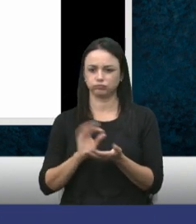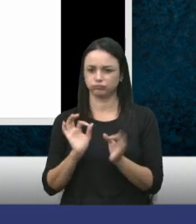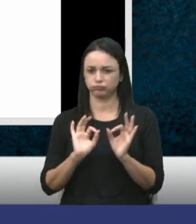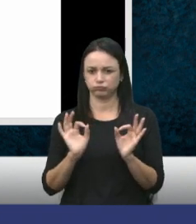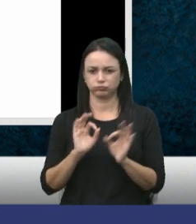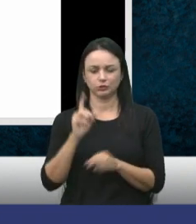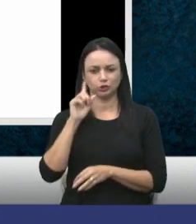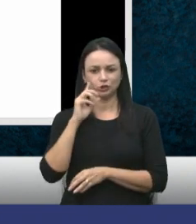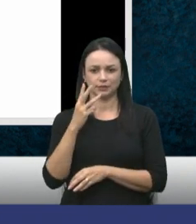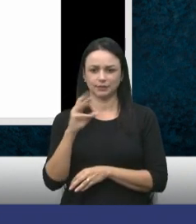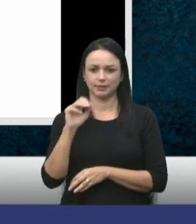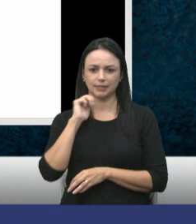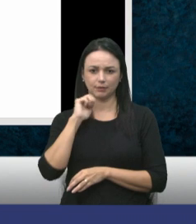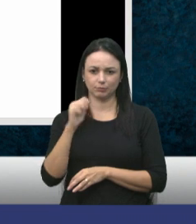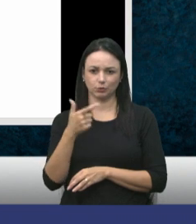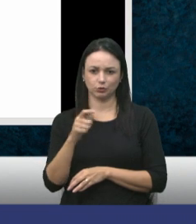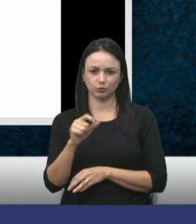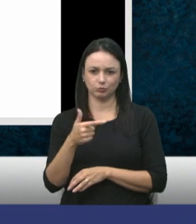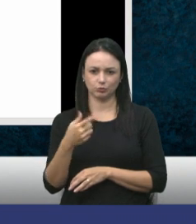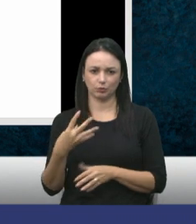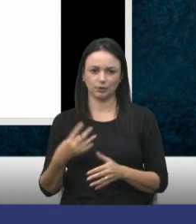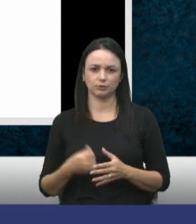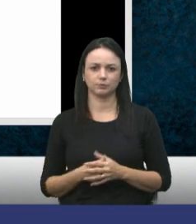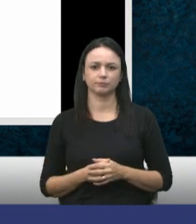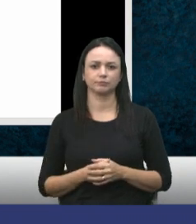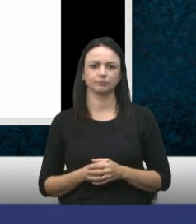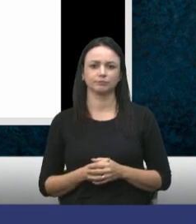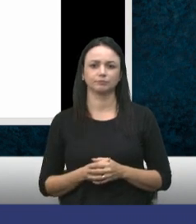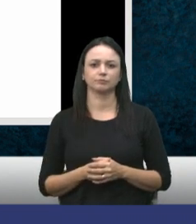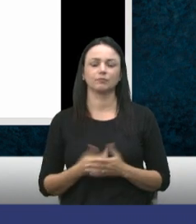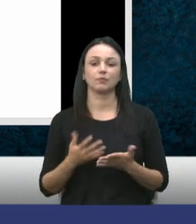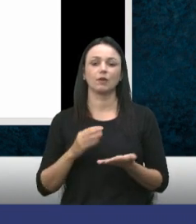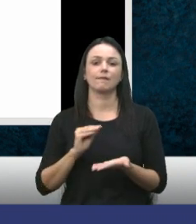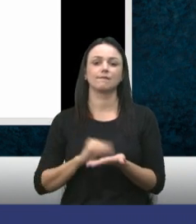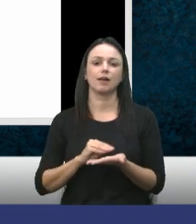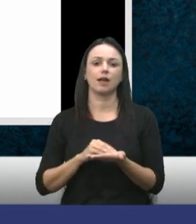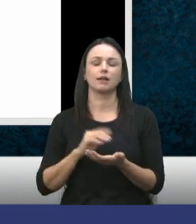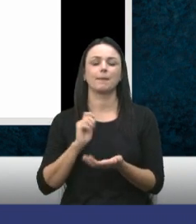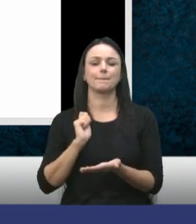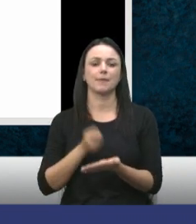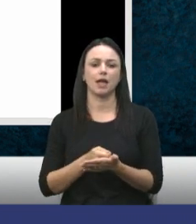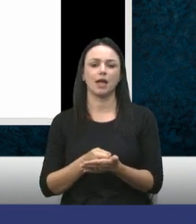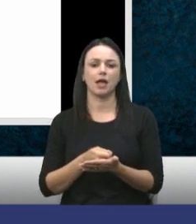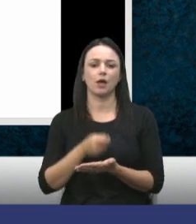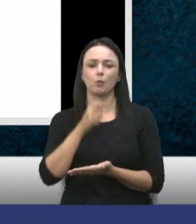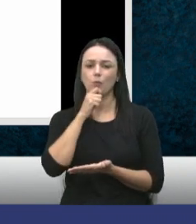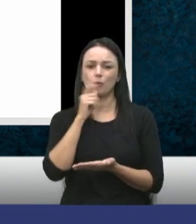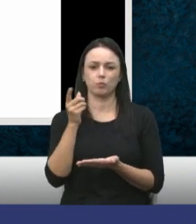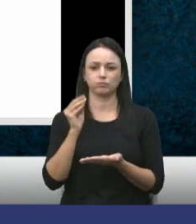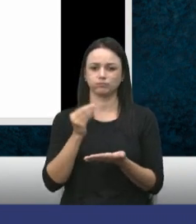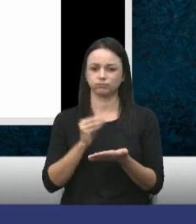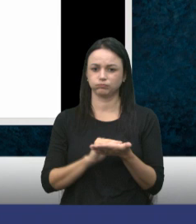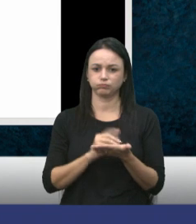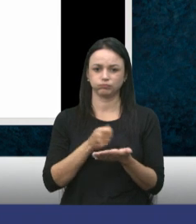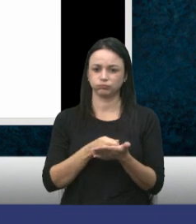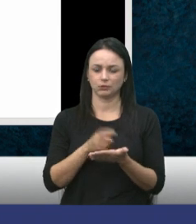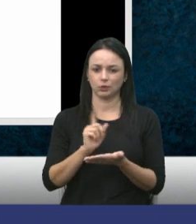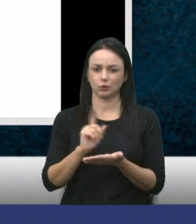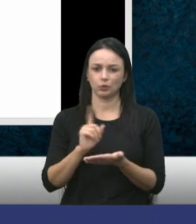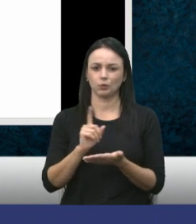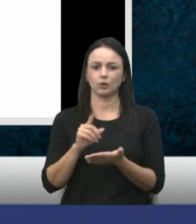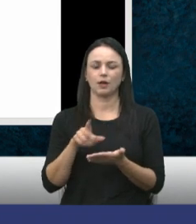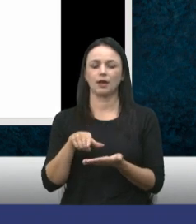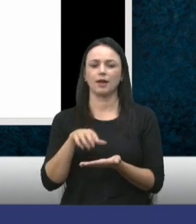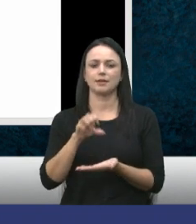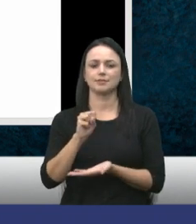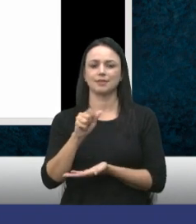30 de abril de 2024. Restos a pagar não processados da agência reguladora era